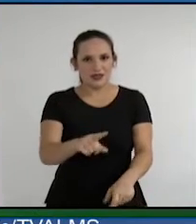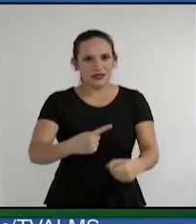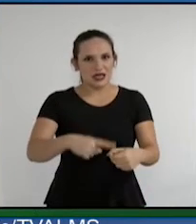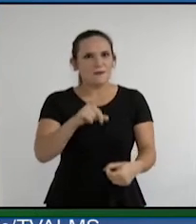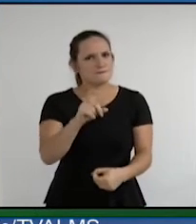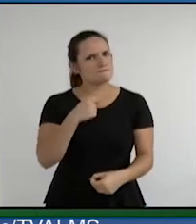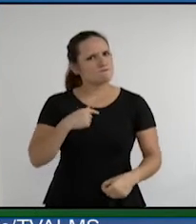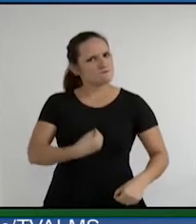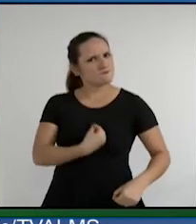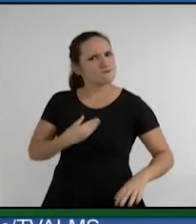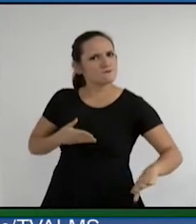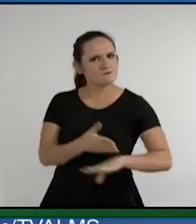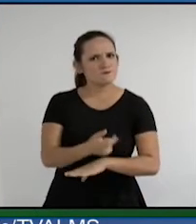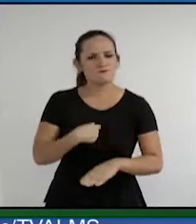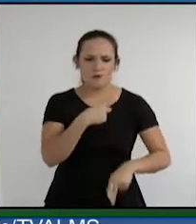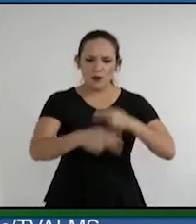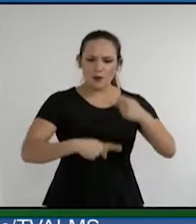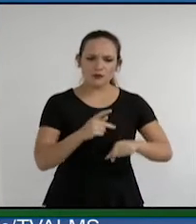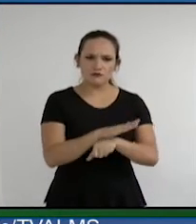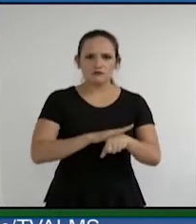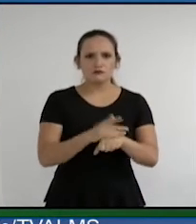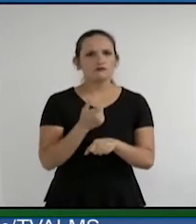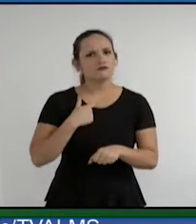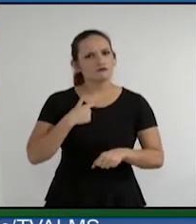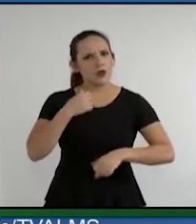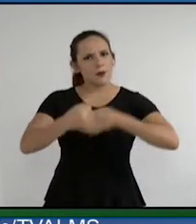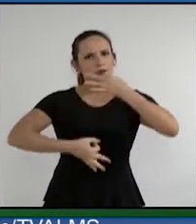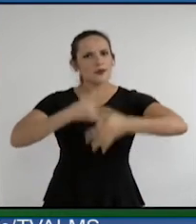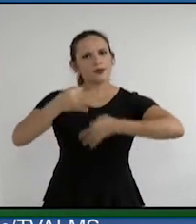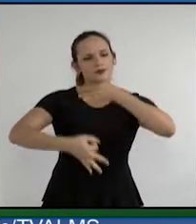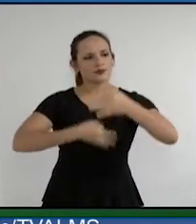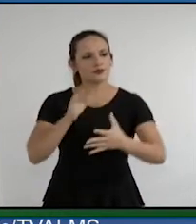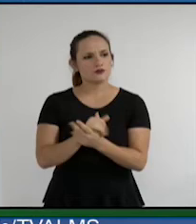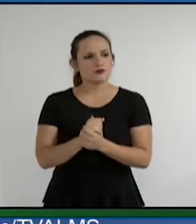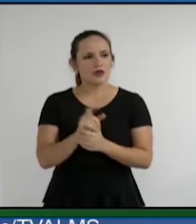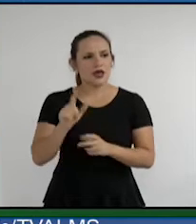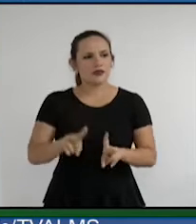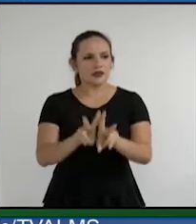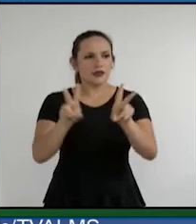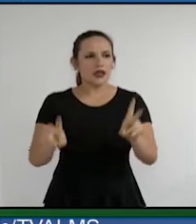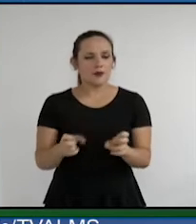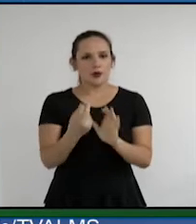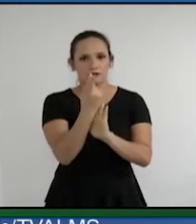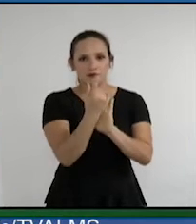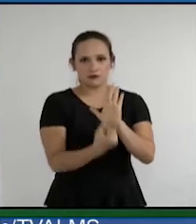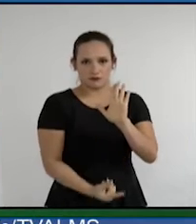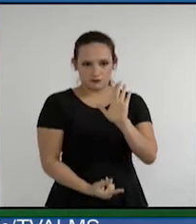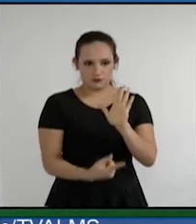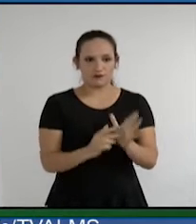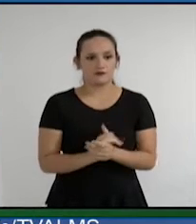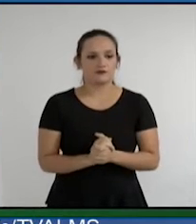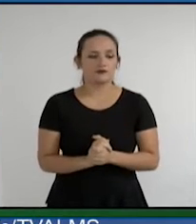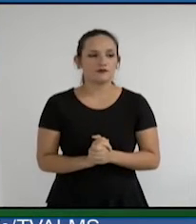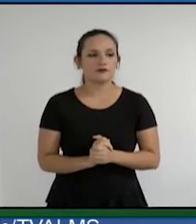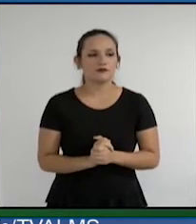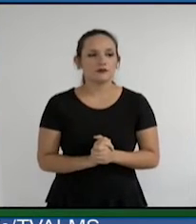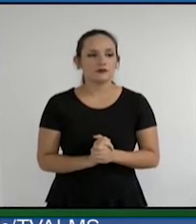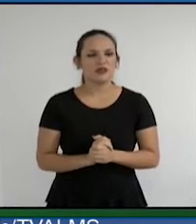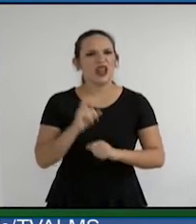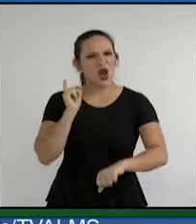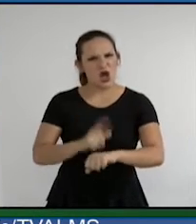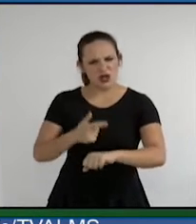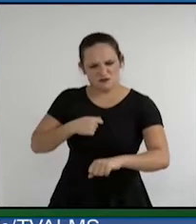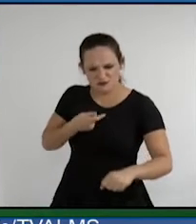participei ativamente de uma audiência pública e coloquei os meus argumentos em relação à questão orçamentária. Quando eu bati o pé